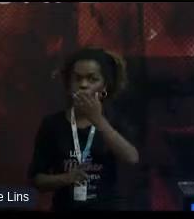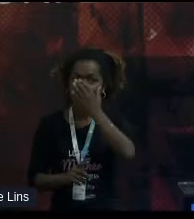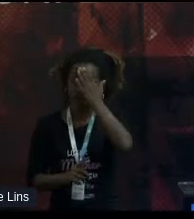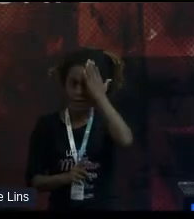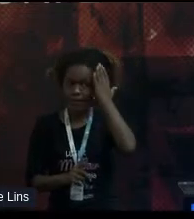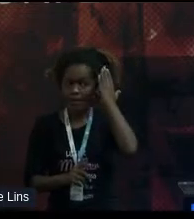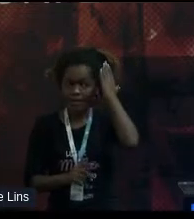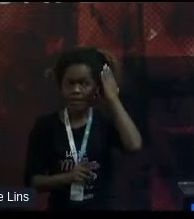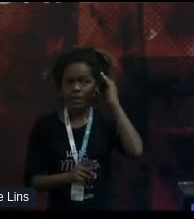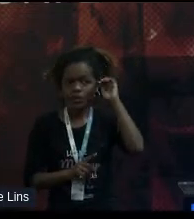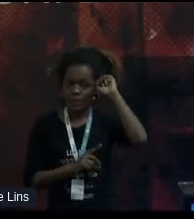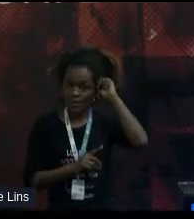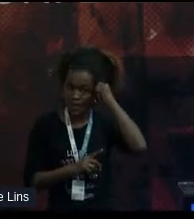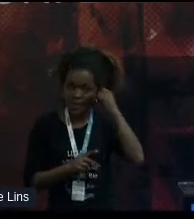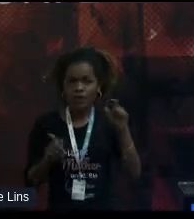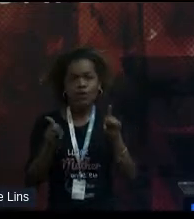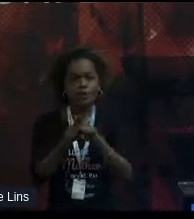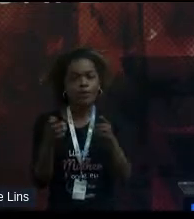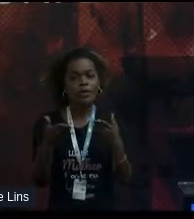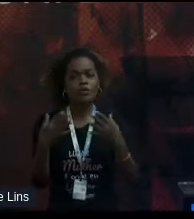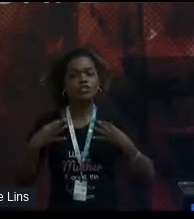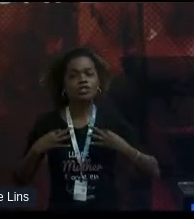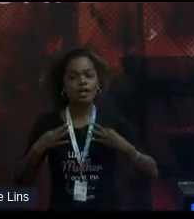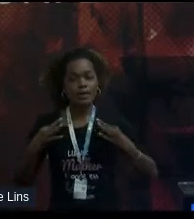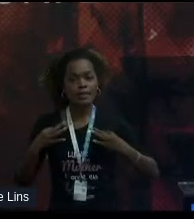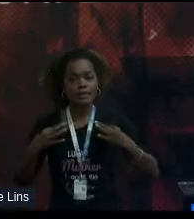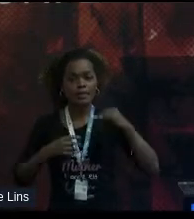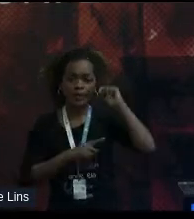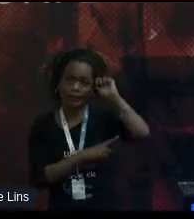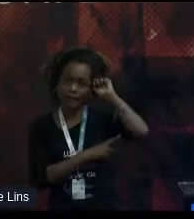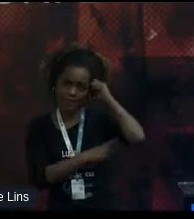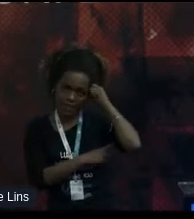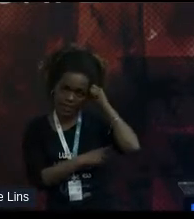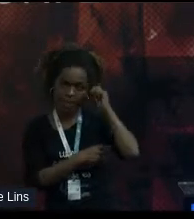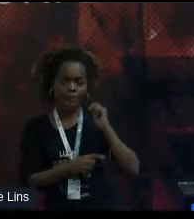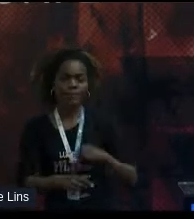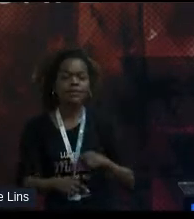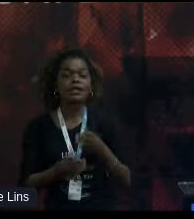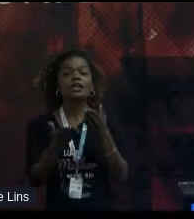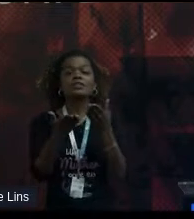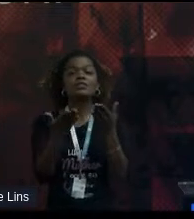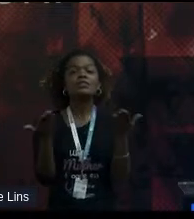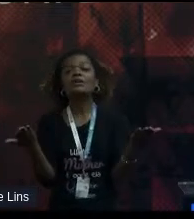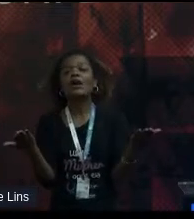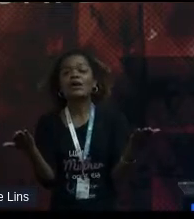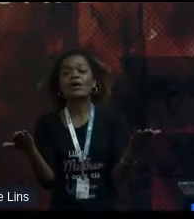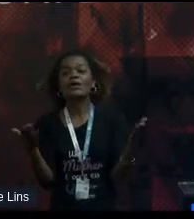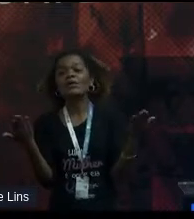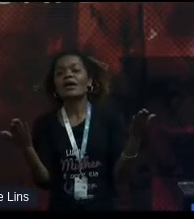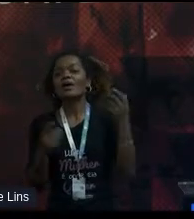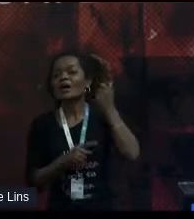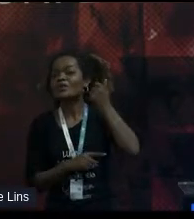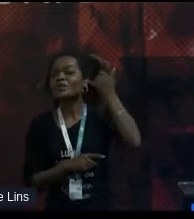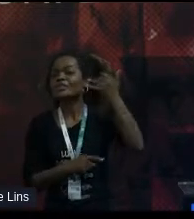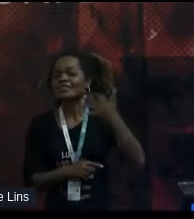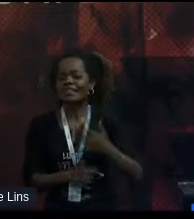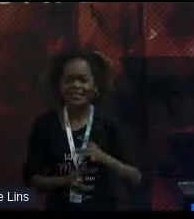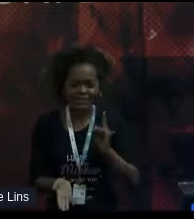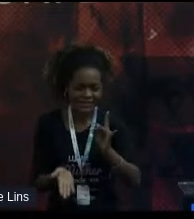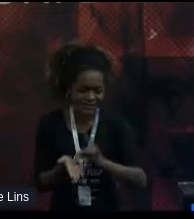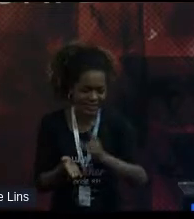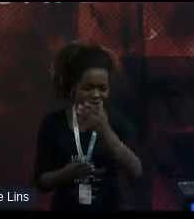negros, estou hoje com uma camiseta preta. E você, Flavinho? Verdade, né? Esqueci de me